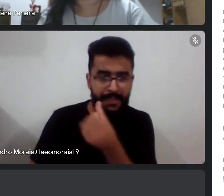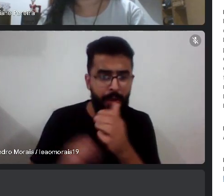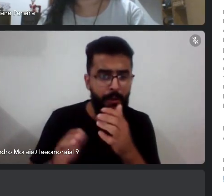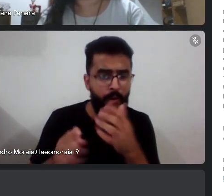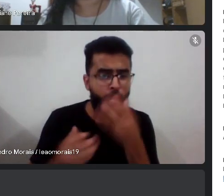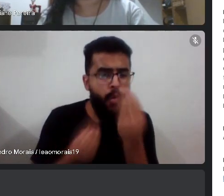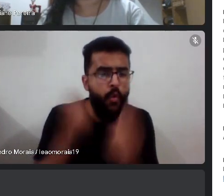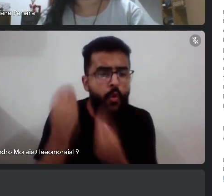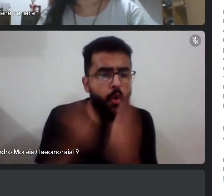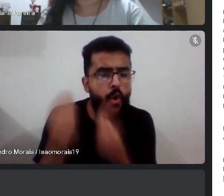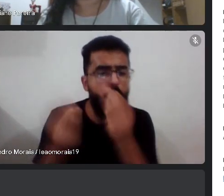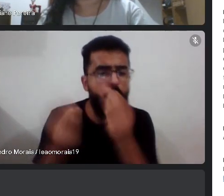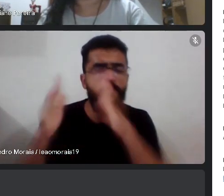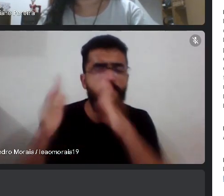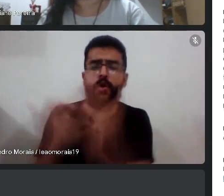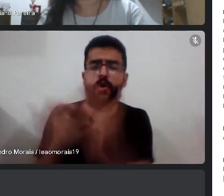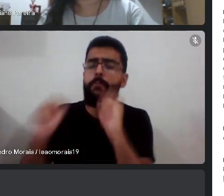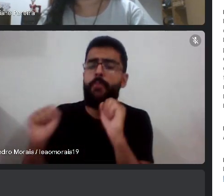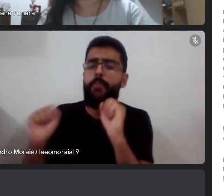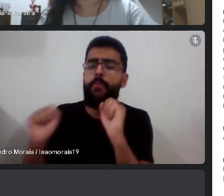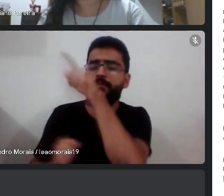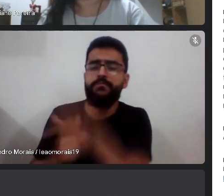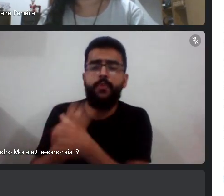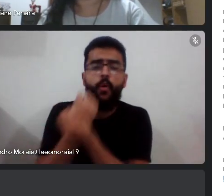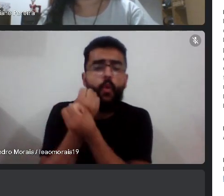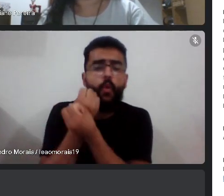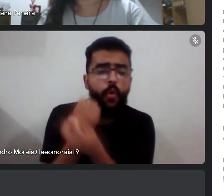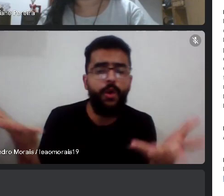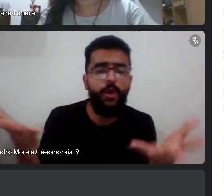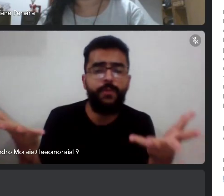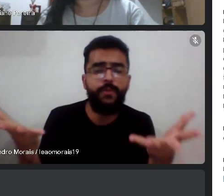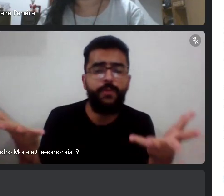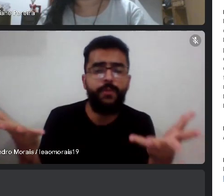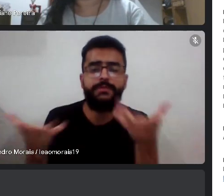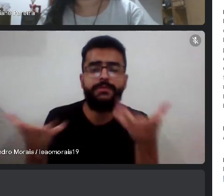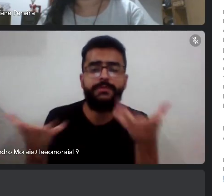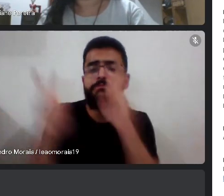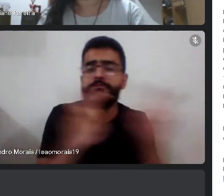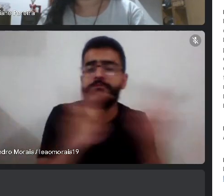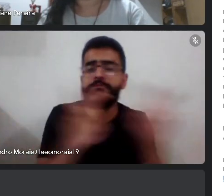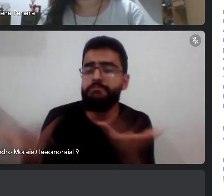O dele está embaçado. Está travando. Tá.